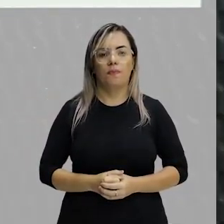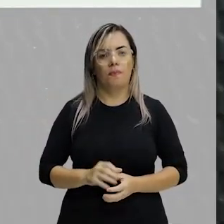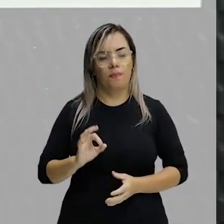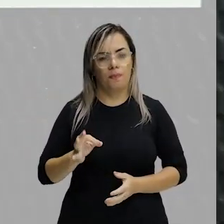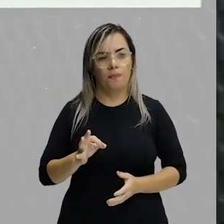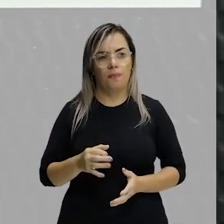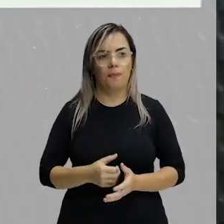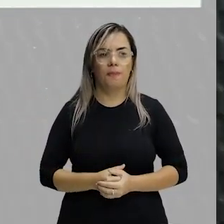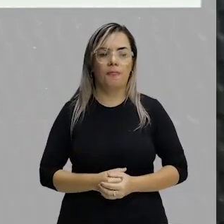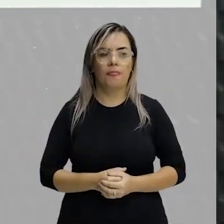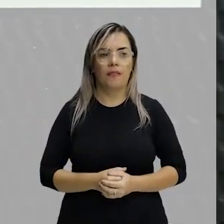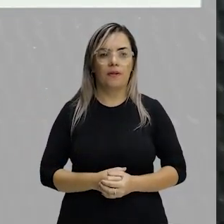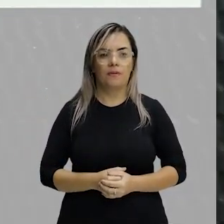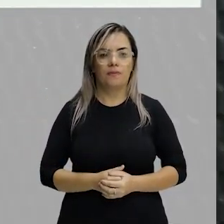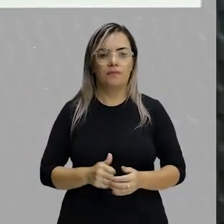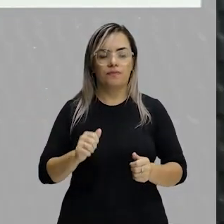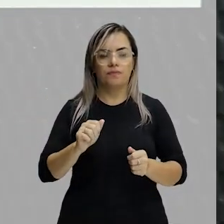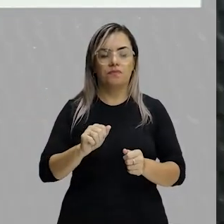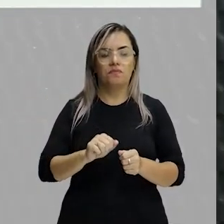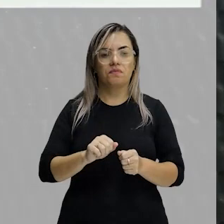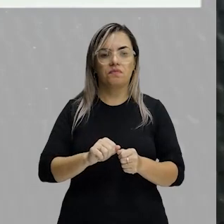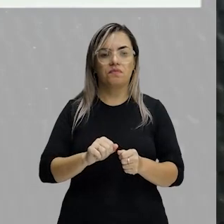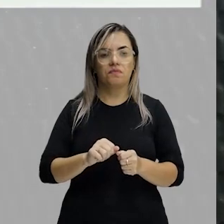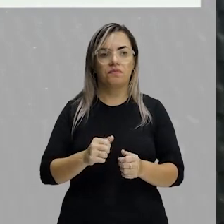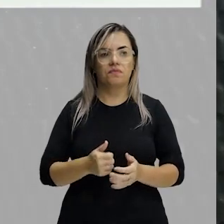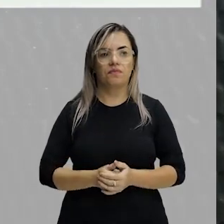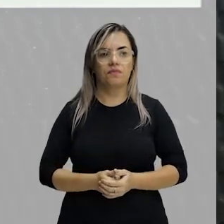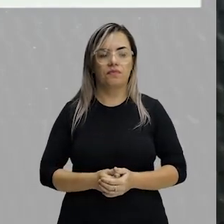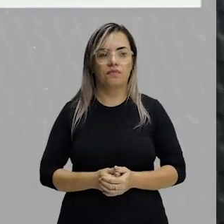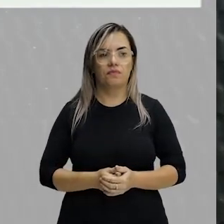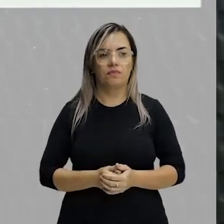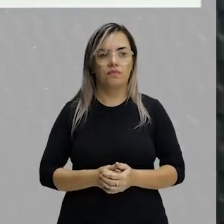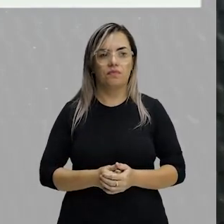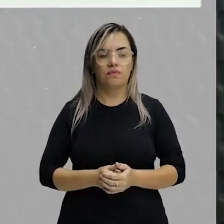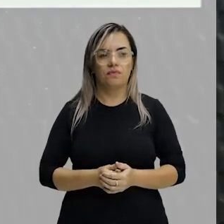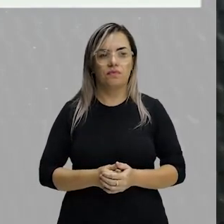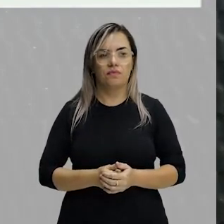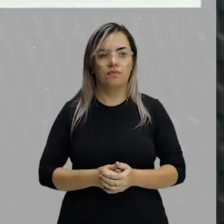Certo? O que eu vou fazer aqui, gente? Olha, eu vou